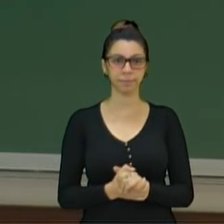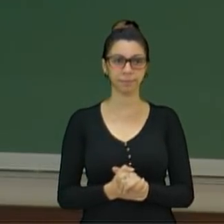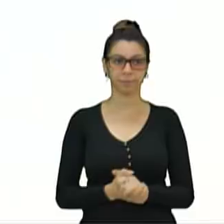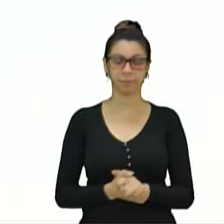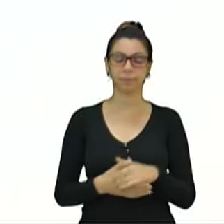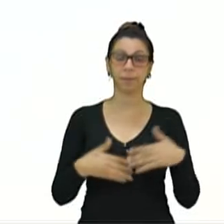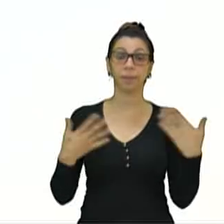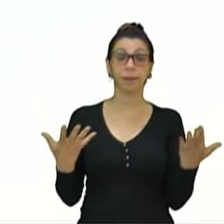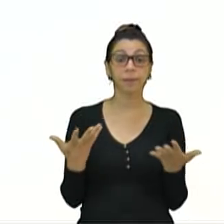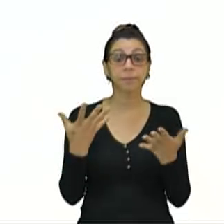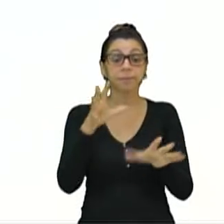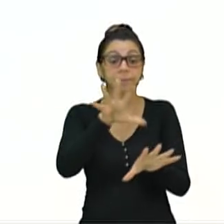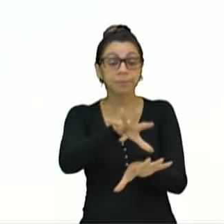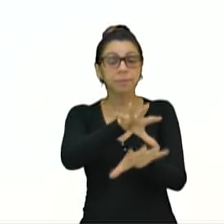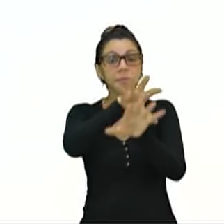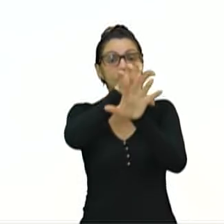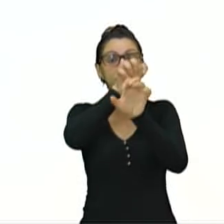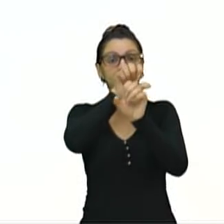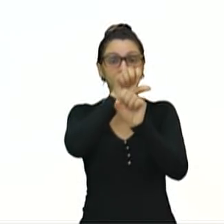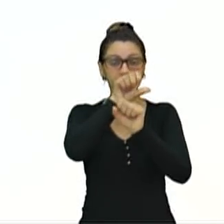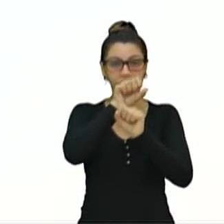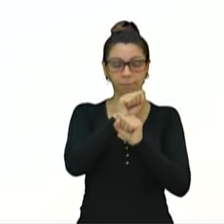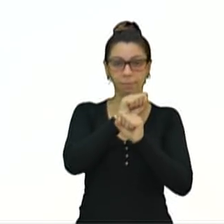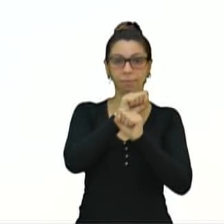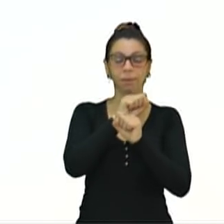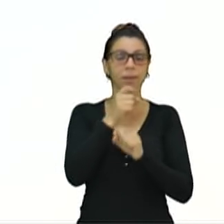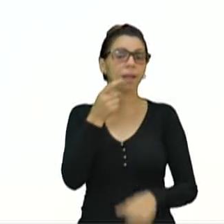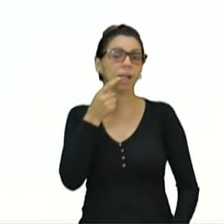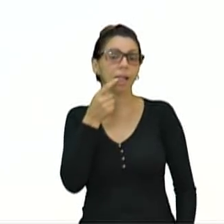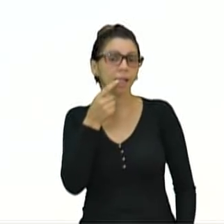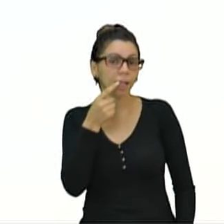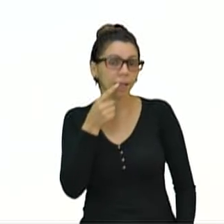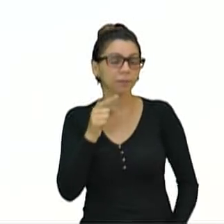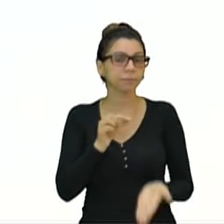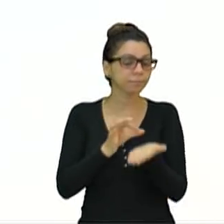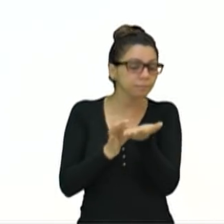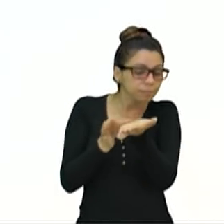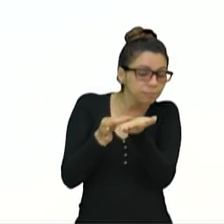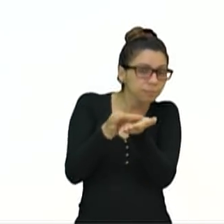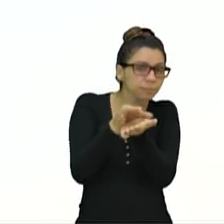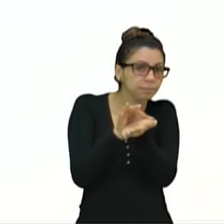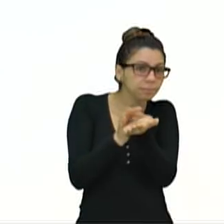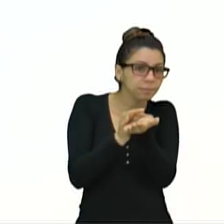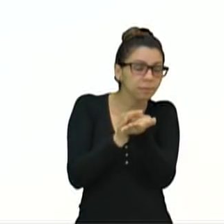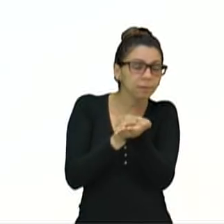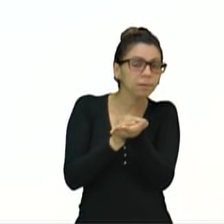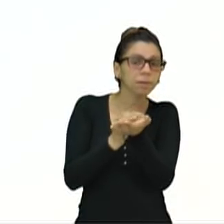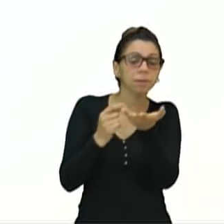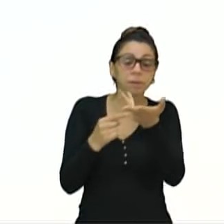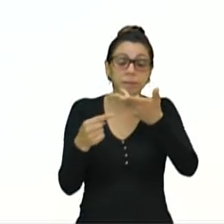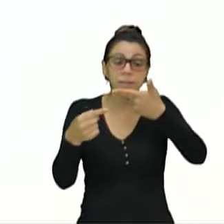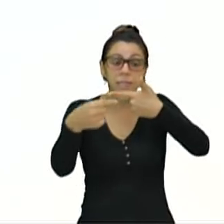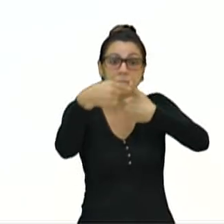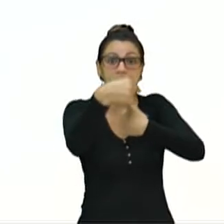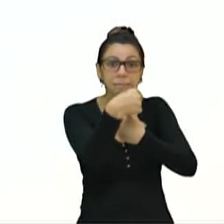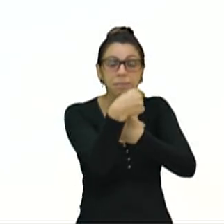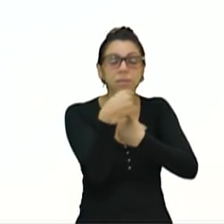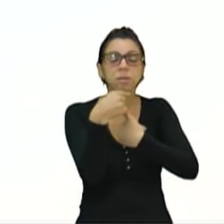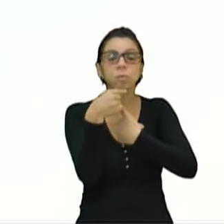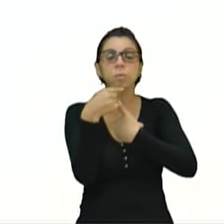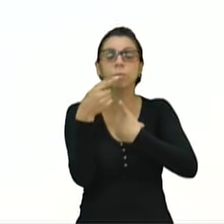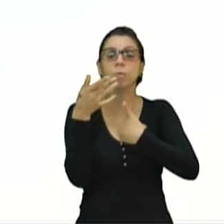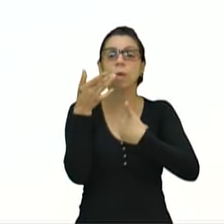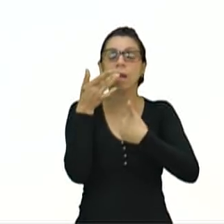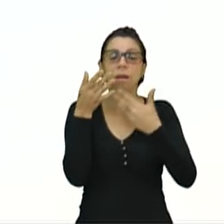os receptores que estão presentes na nossa língua identificam 5 gostos diferentes. Faz